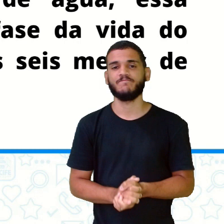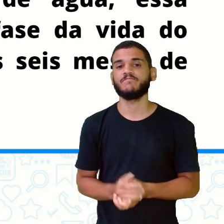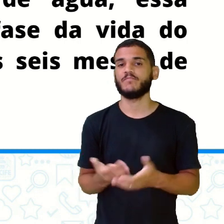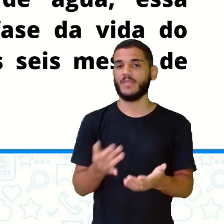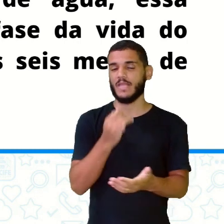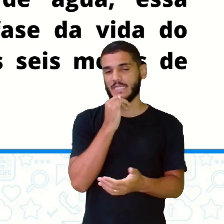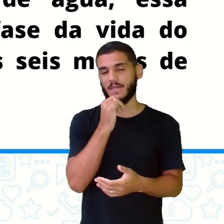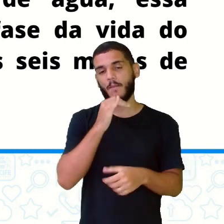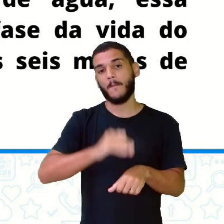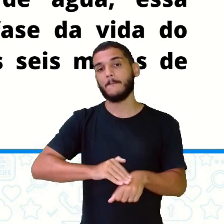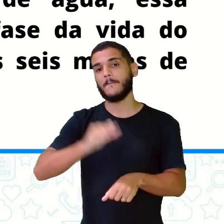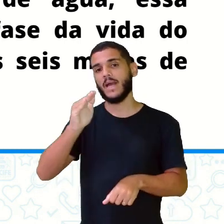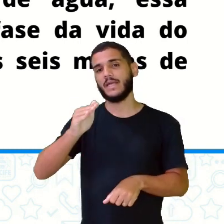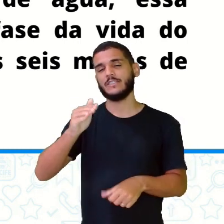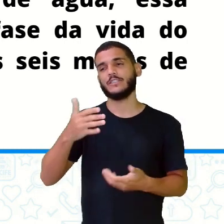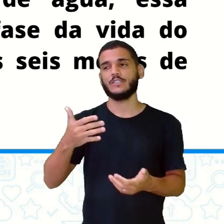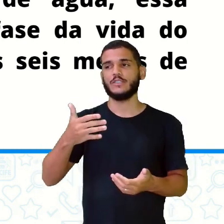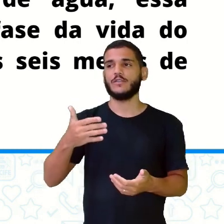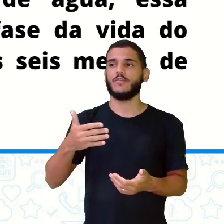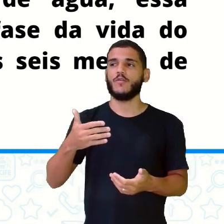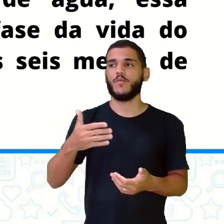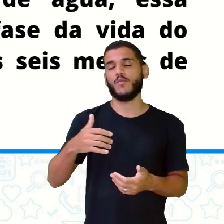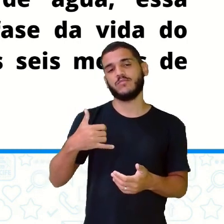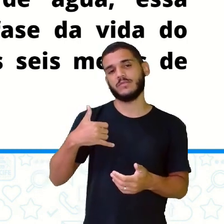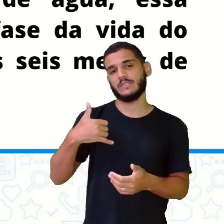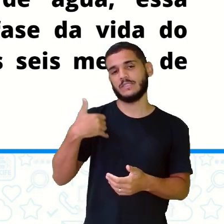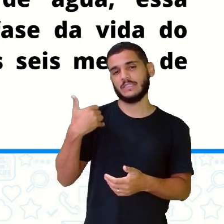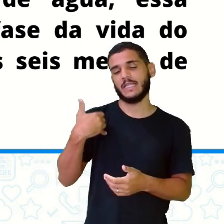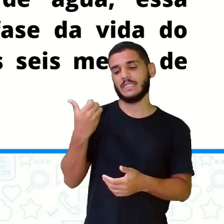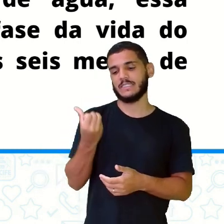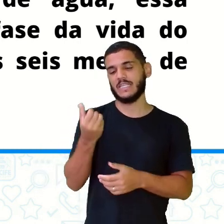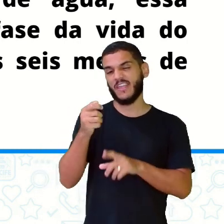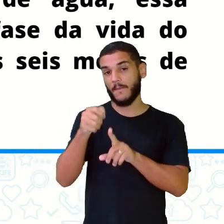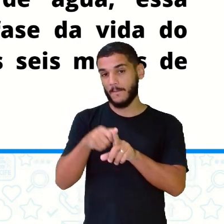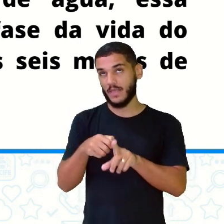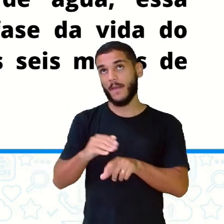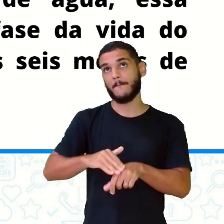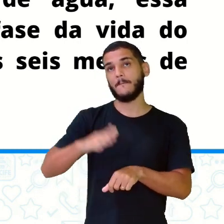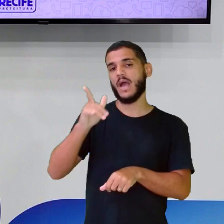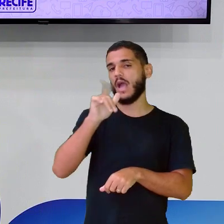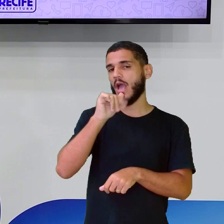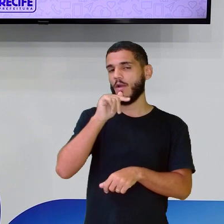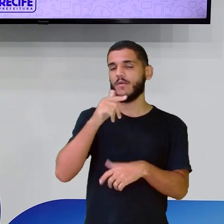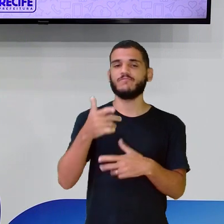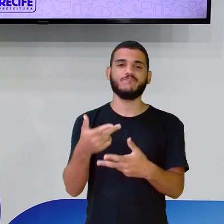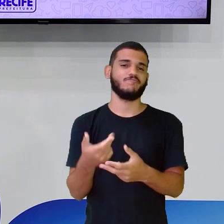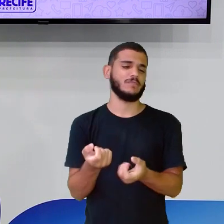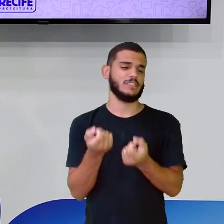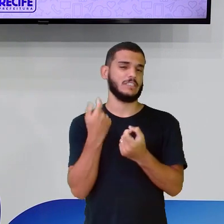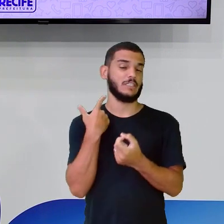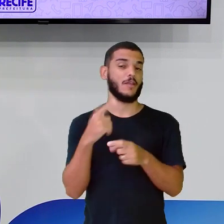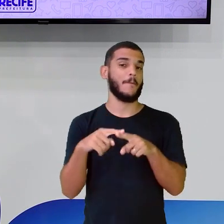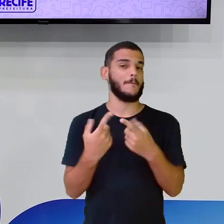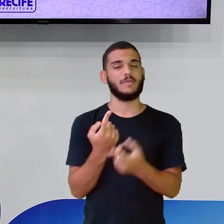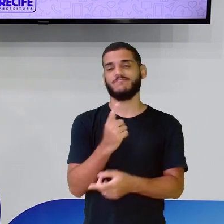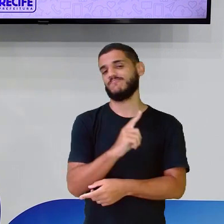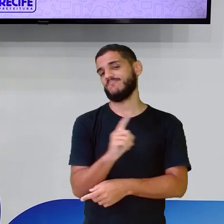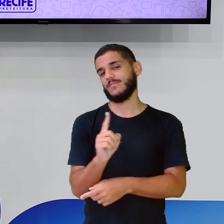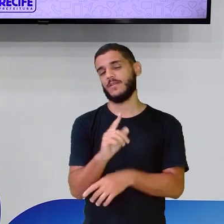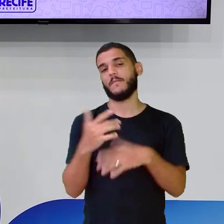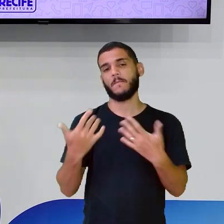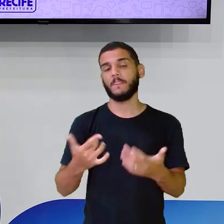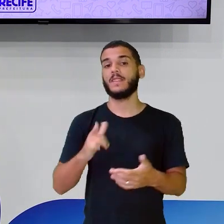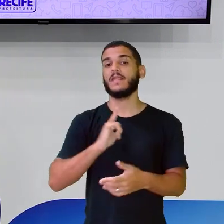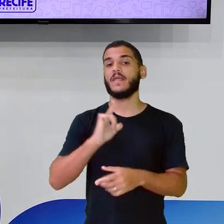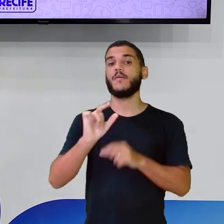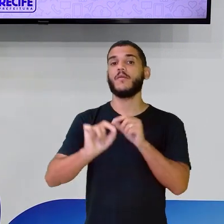sendo maior nos primeiros 6 meses de idade. Parece estranho, né? Mas não é.